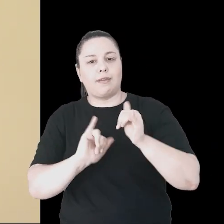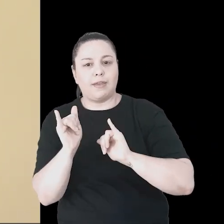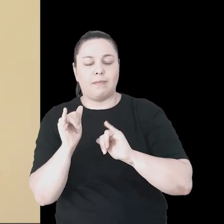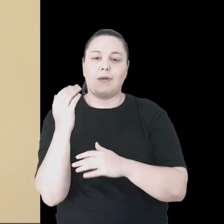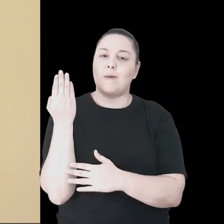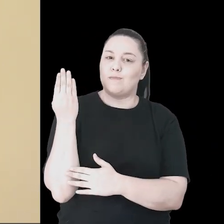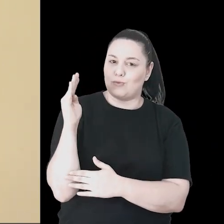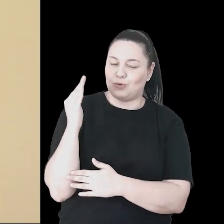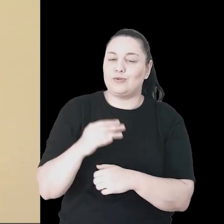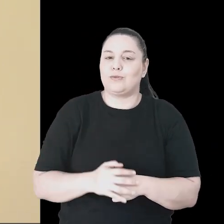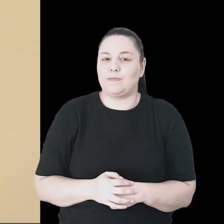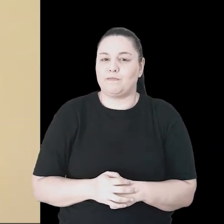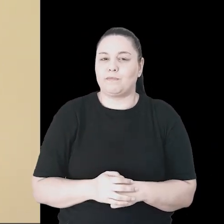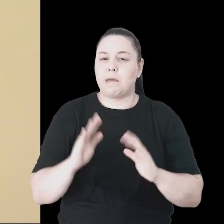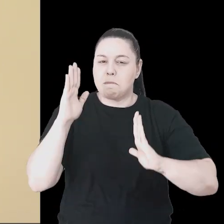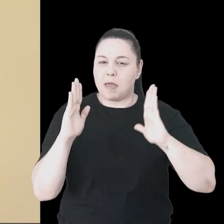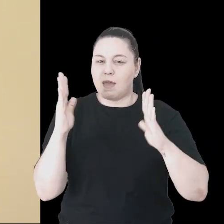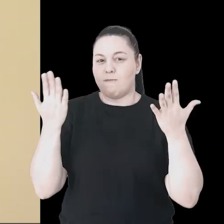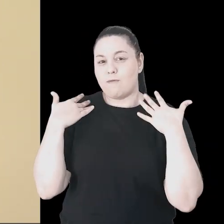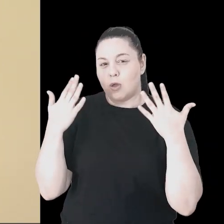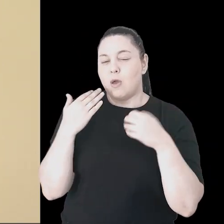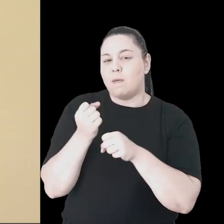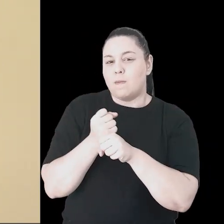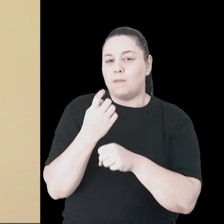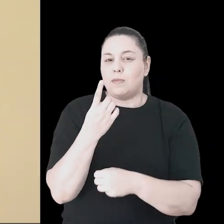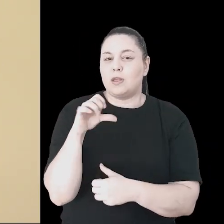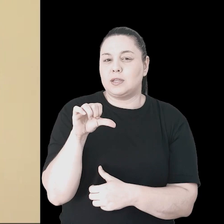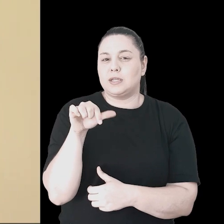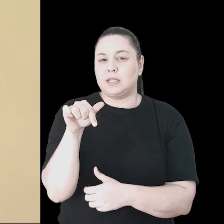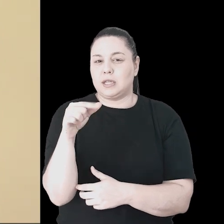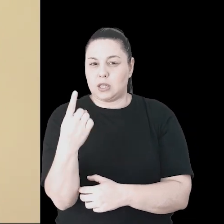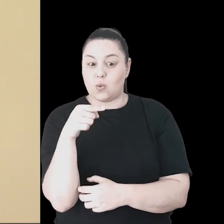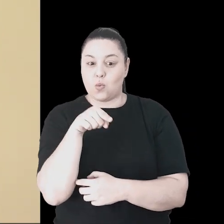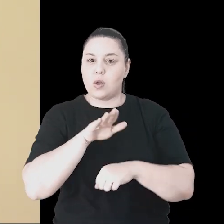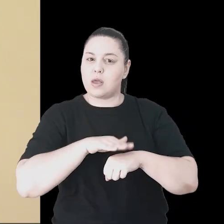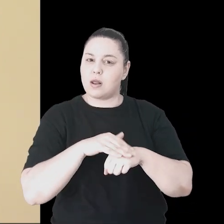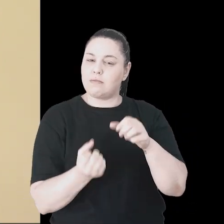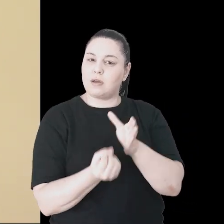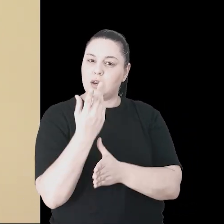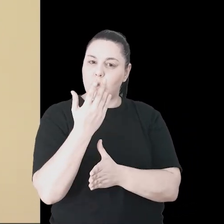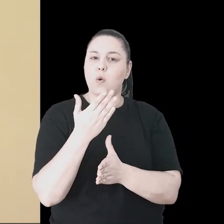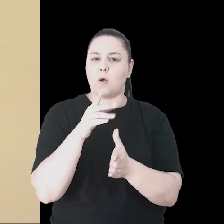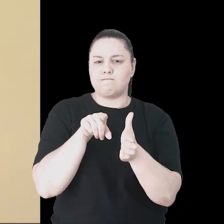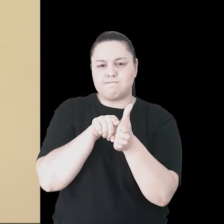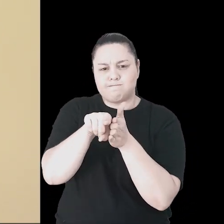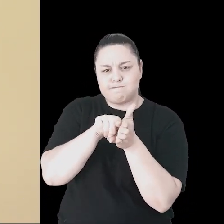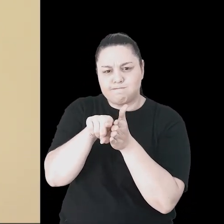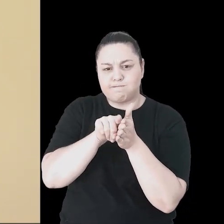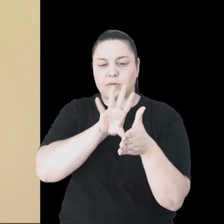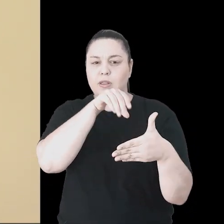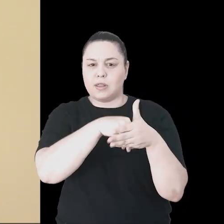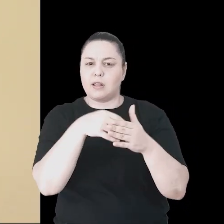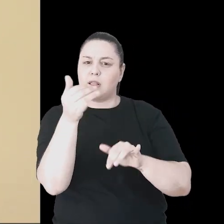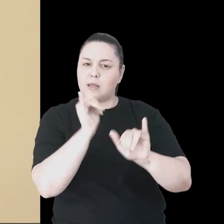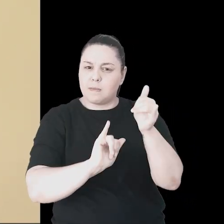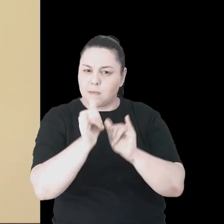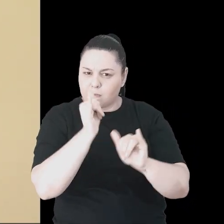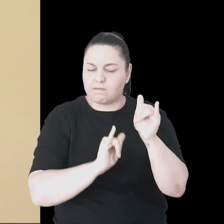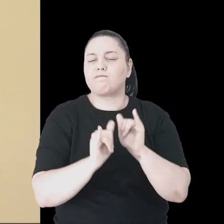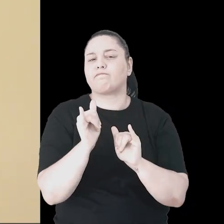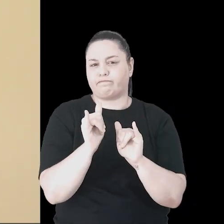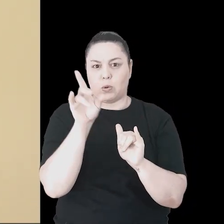e biologia. No verão de 1971, a sua pesquisa realizada no laboratório de